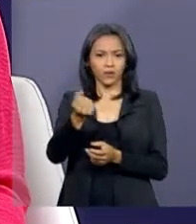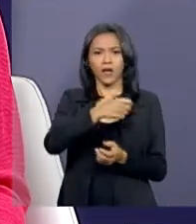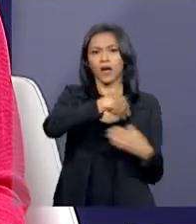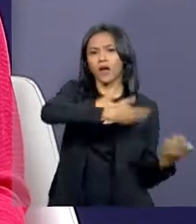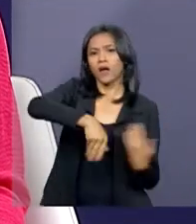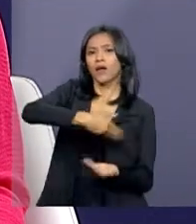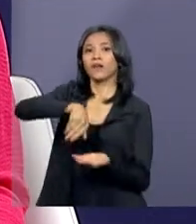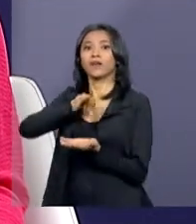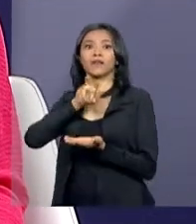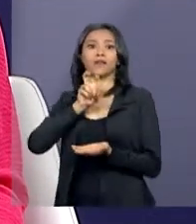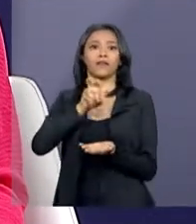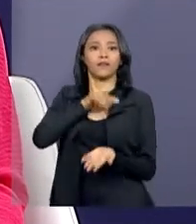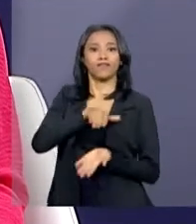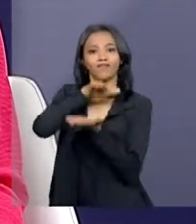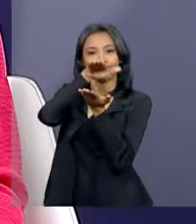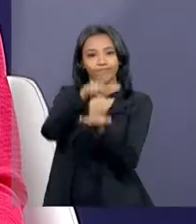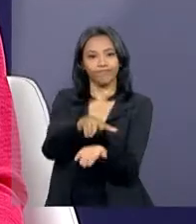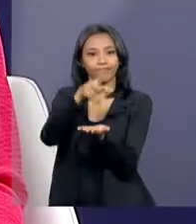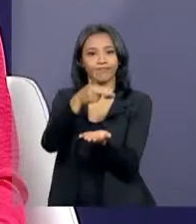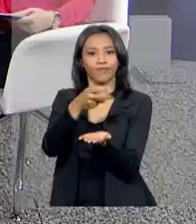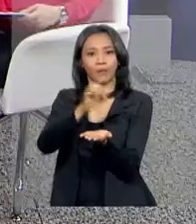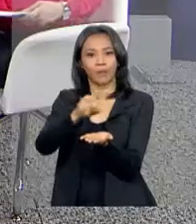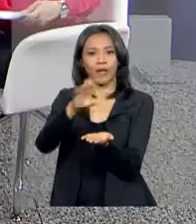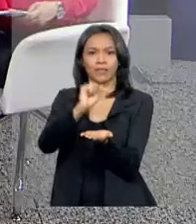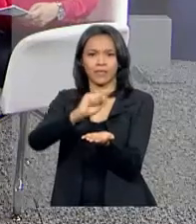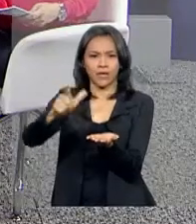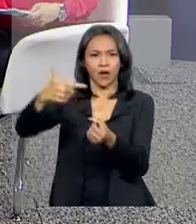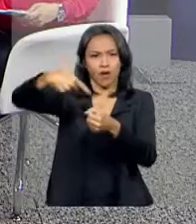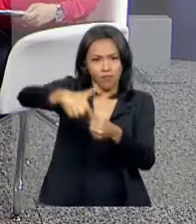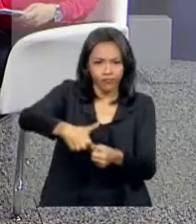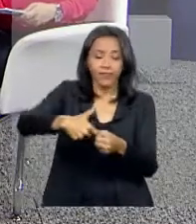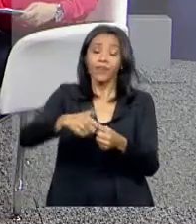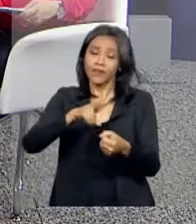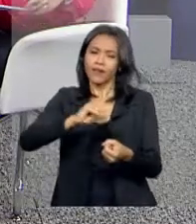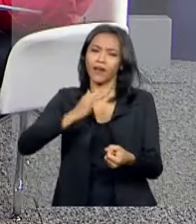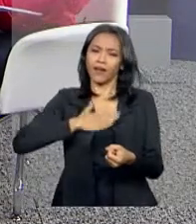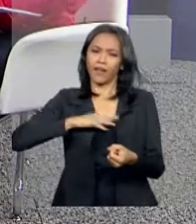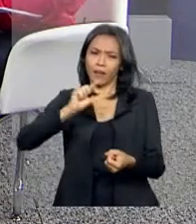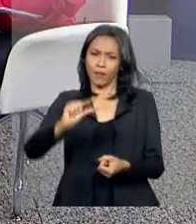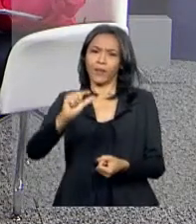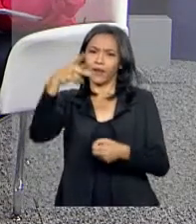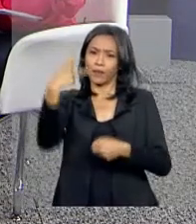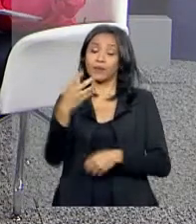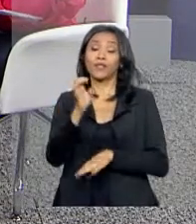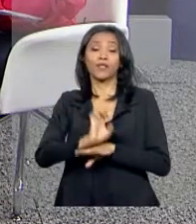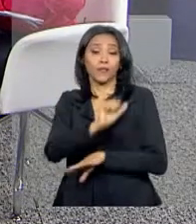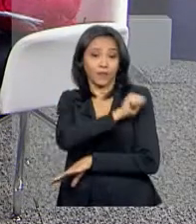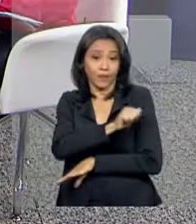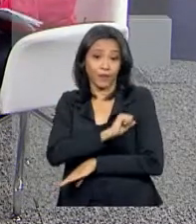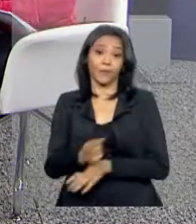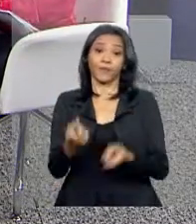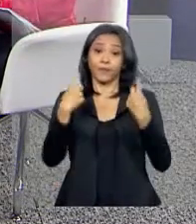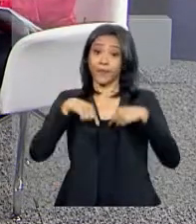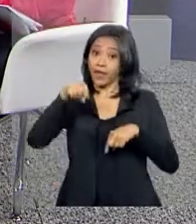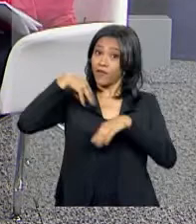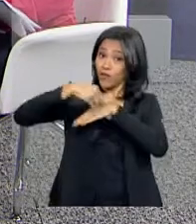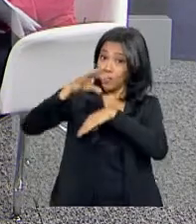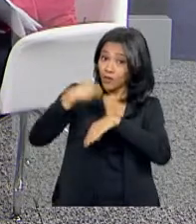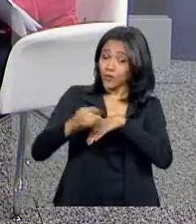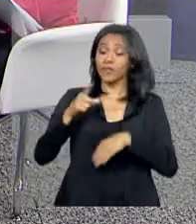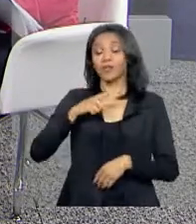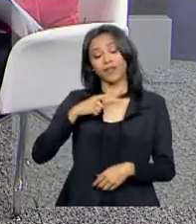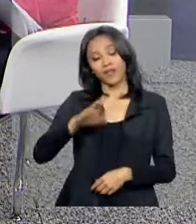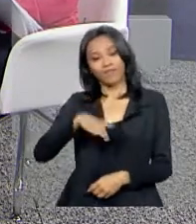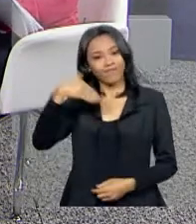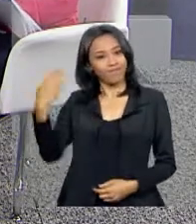que começa daqui a pouco no rio de janeiro aqui comigo no estúdio para trazer mais informações para você que nos assiste está o jornalista